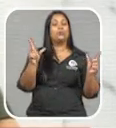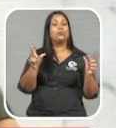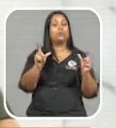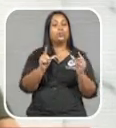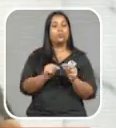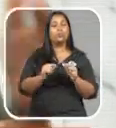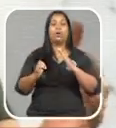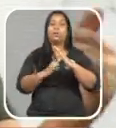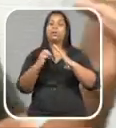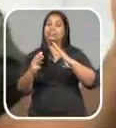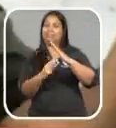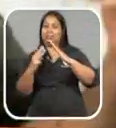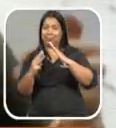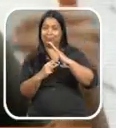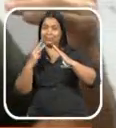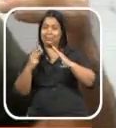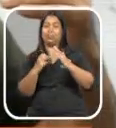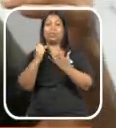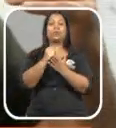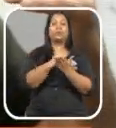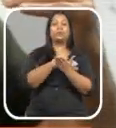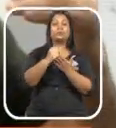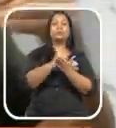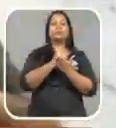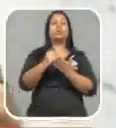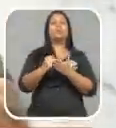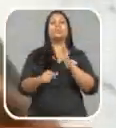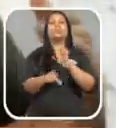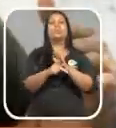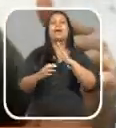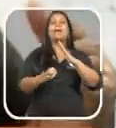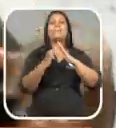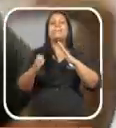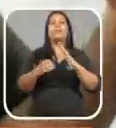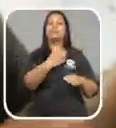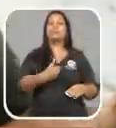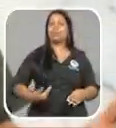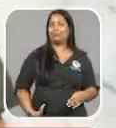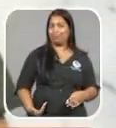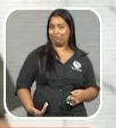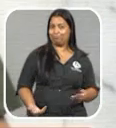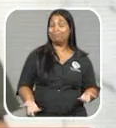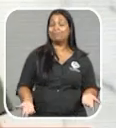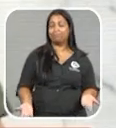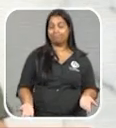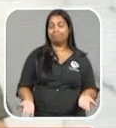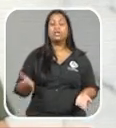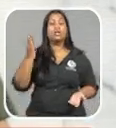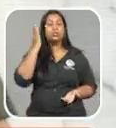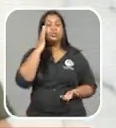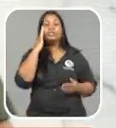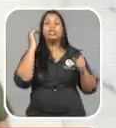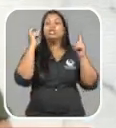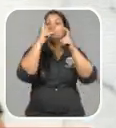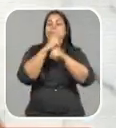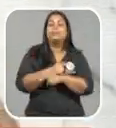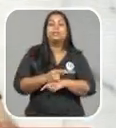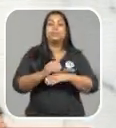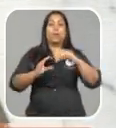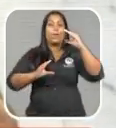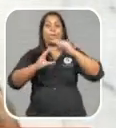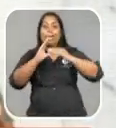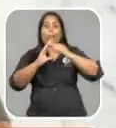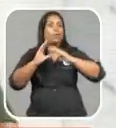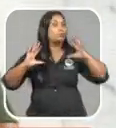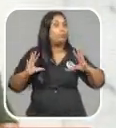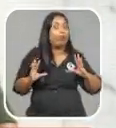pública. Eu sei que Entendi. Não tem como você abrir concurso para tudo nessa lógica que, né, que virou o mundo do